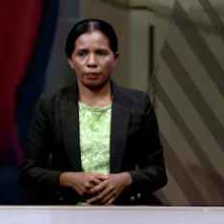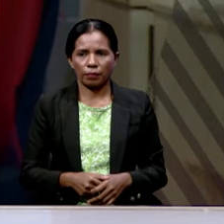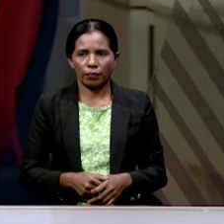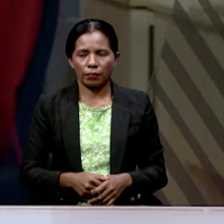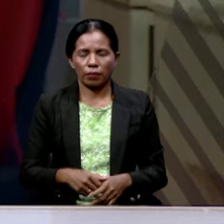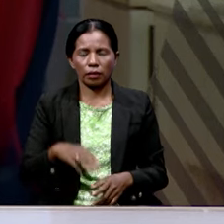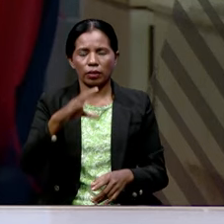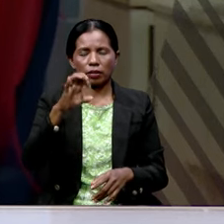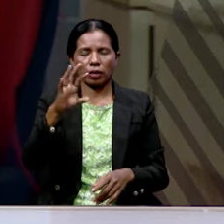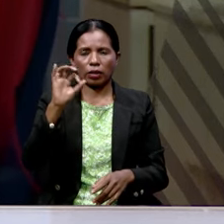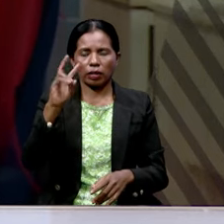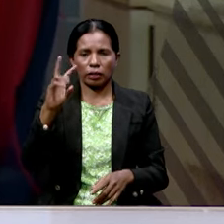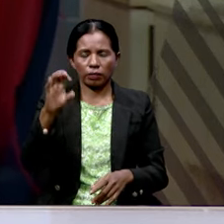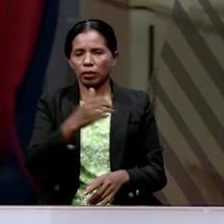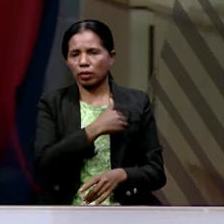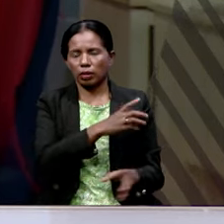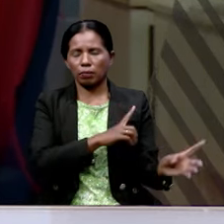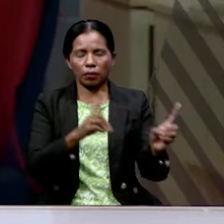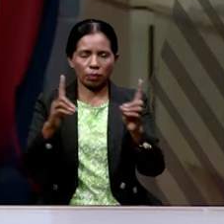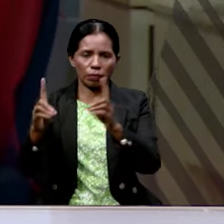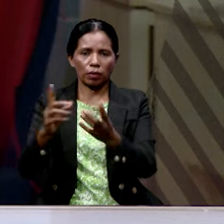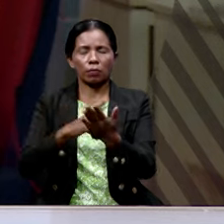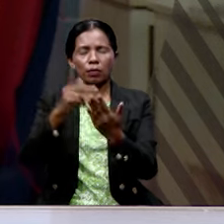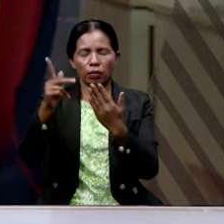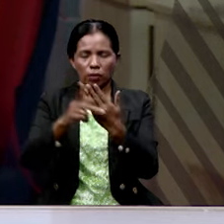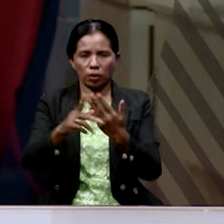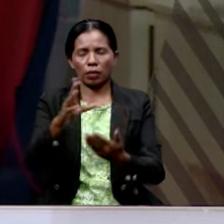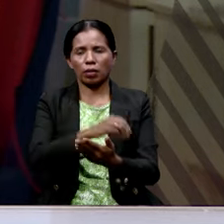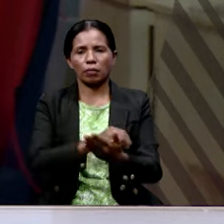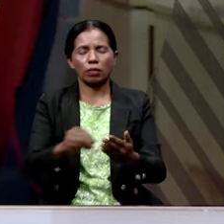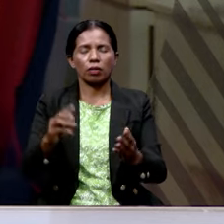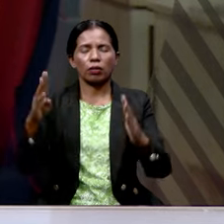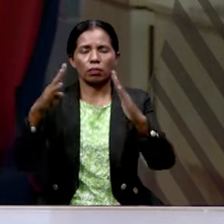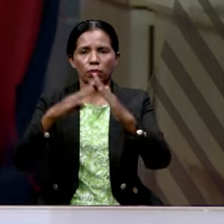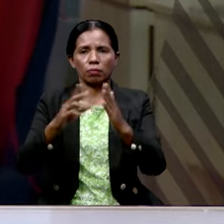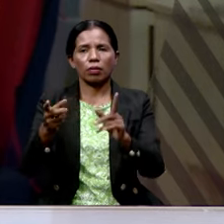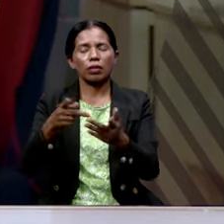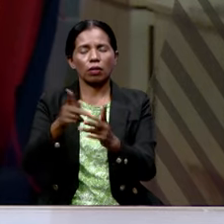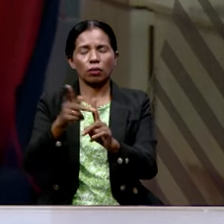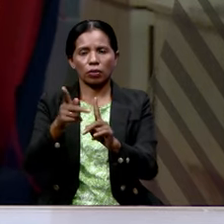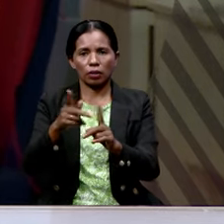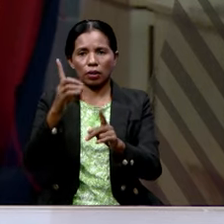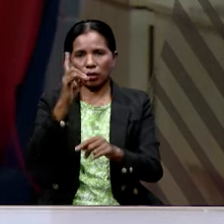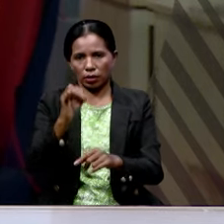Serve IP é a cidade que implementa o programa Resisto Móvel para uma alugacira e a capital dele.